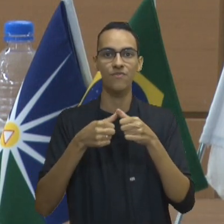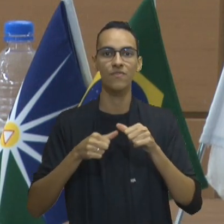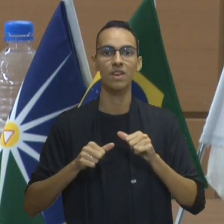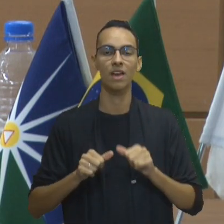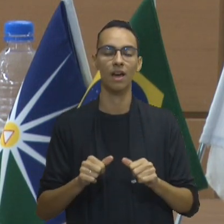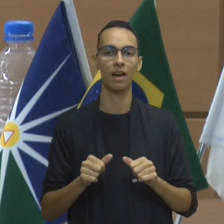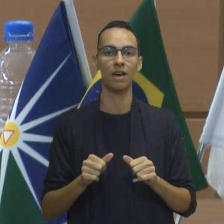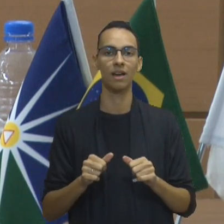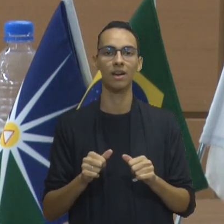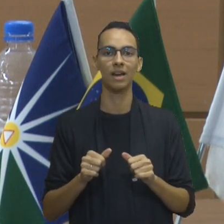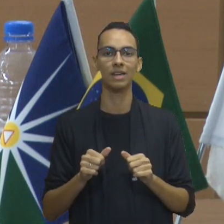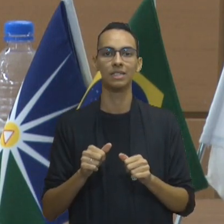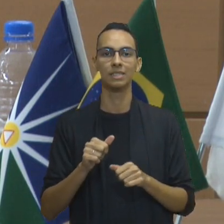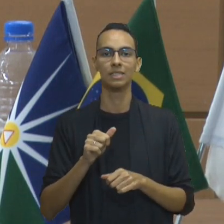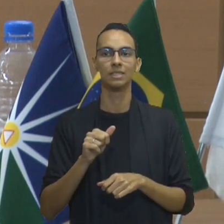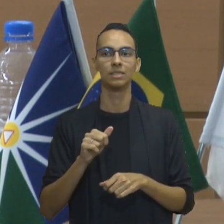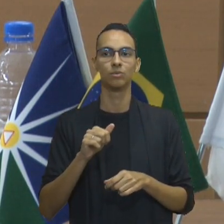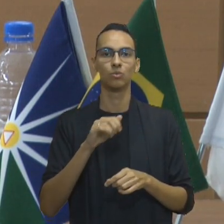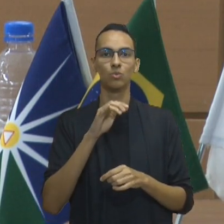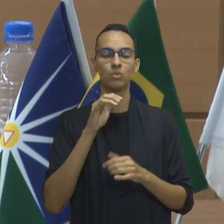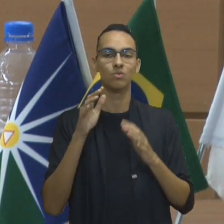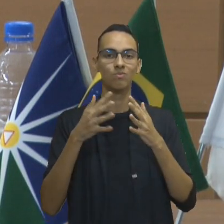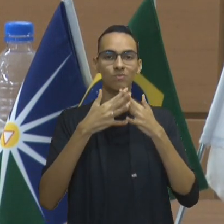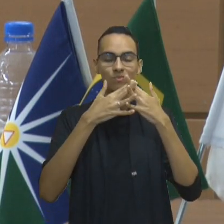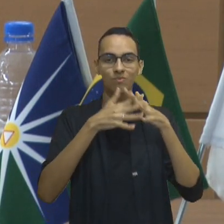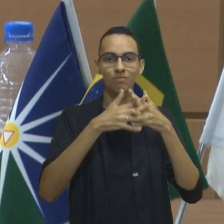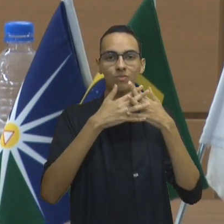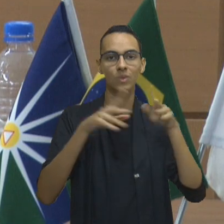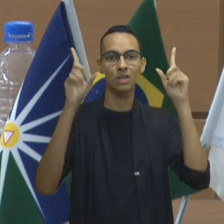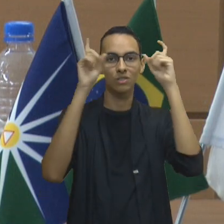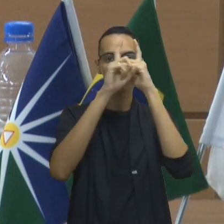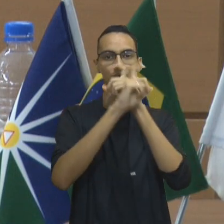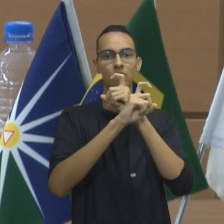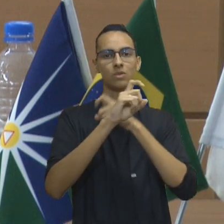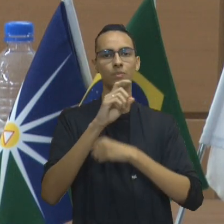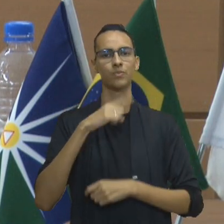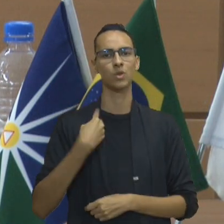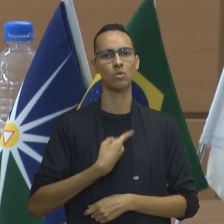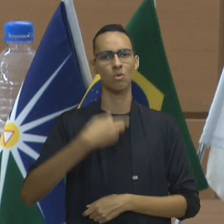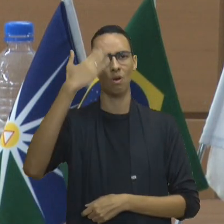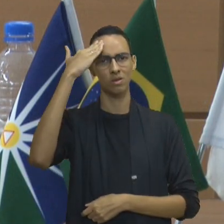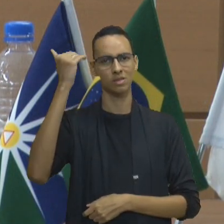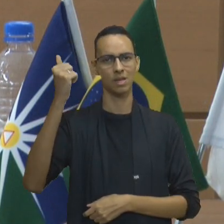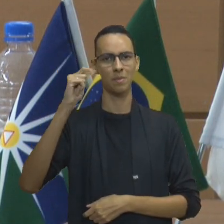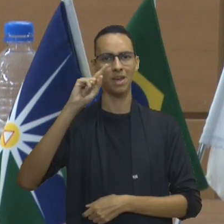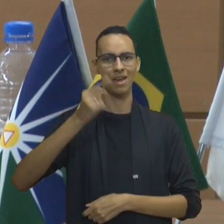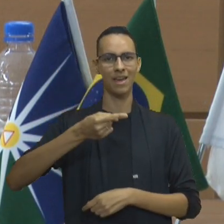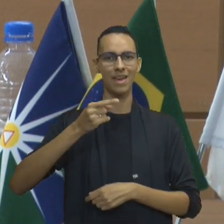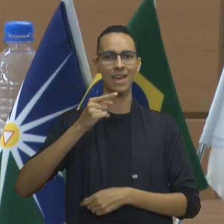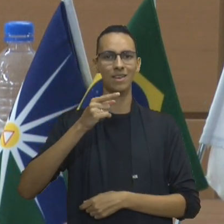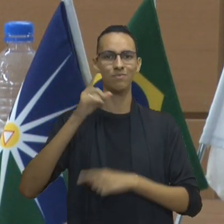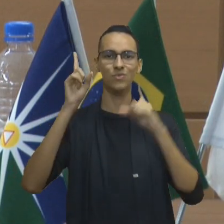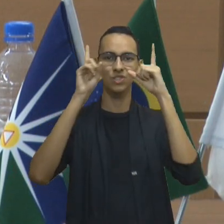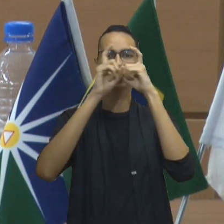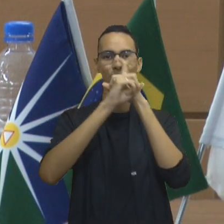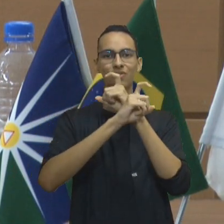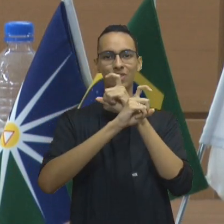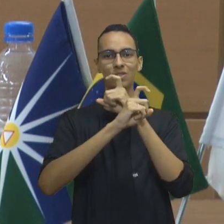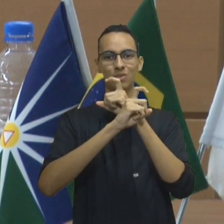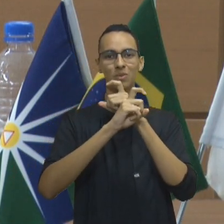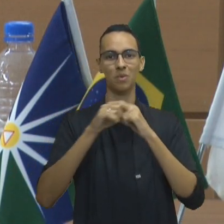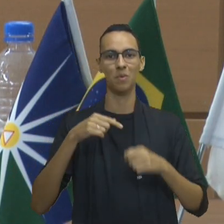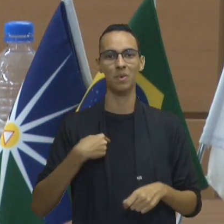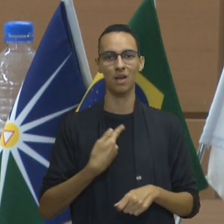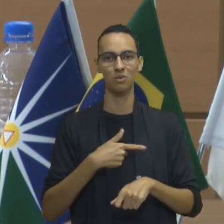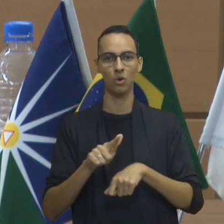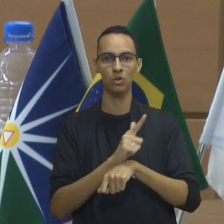situação vulnerável e saber disso é muito difícil para um gestor